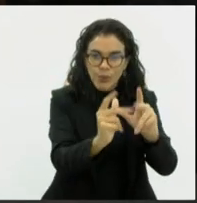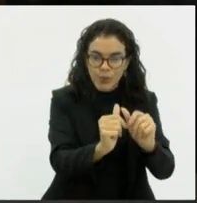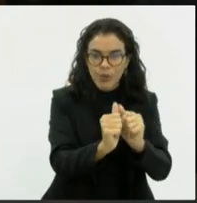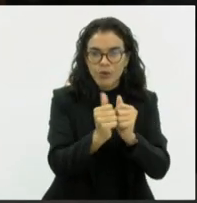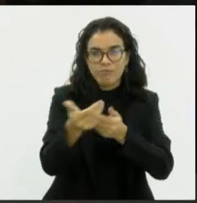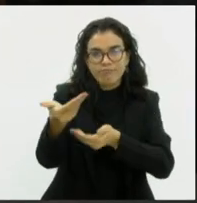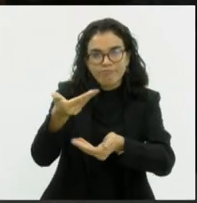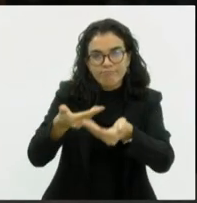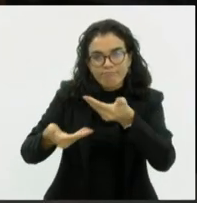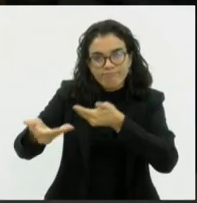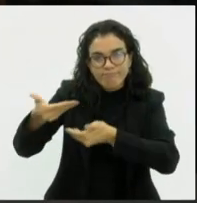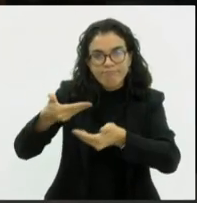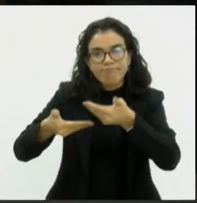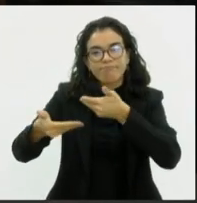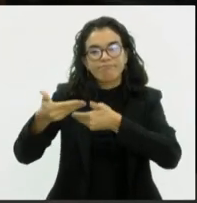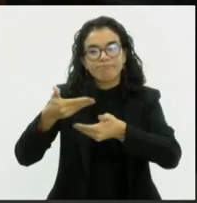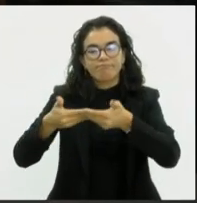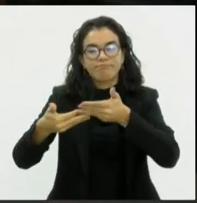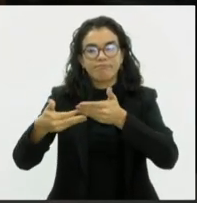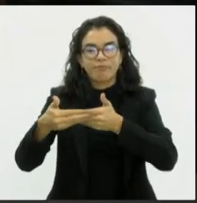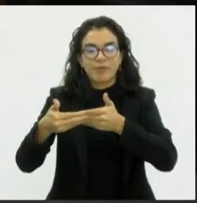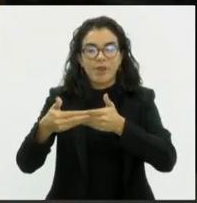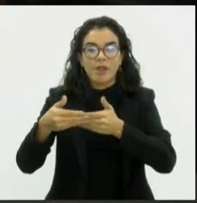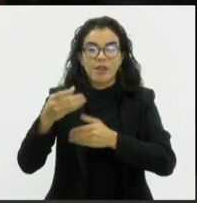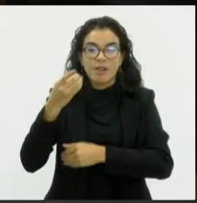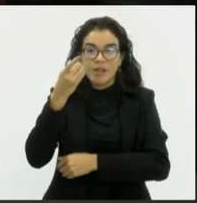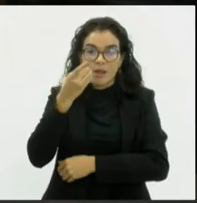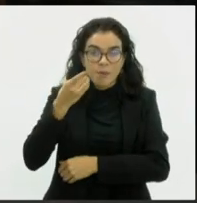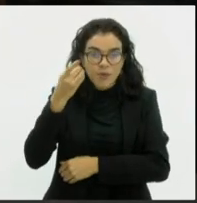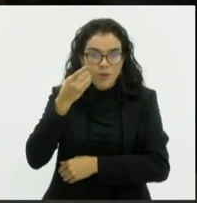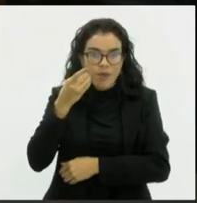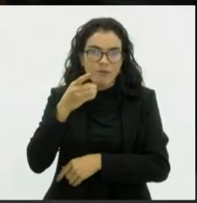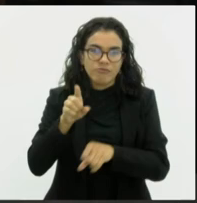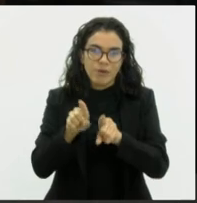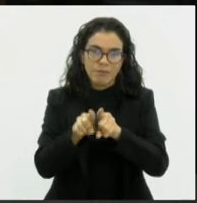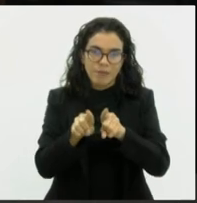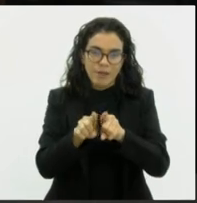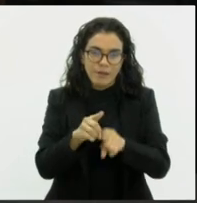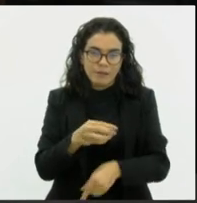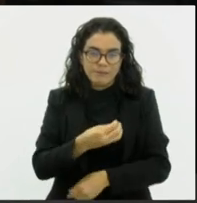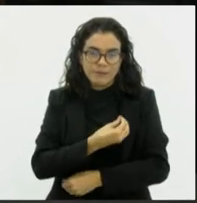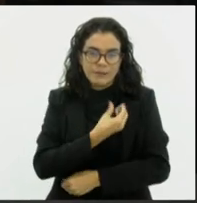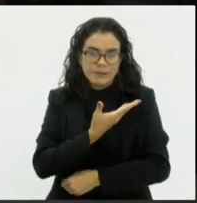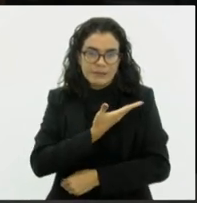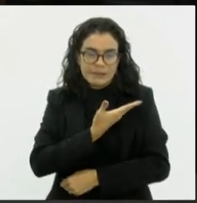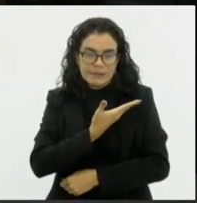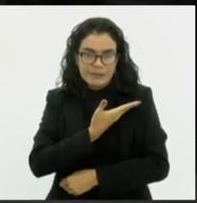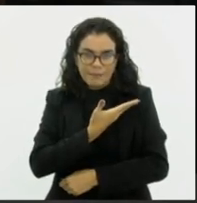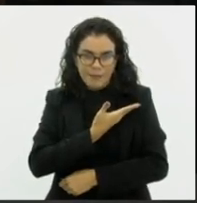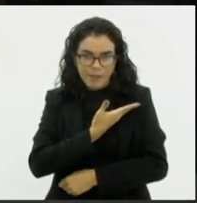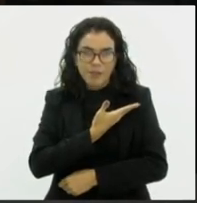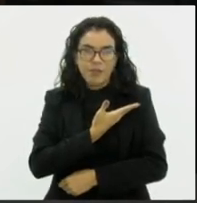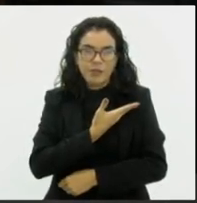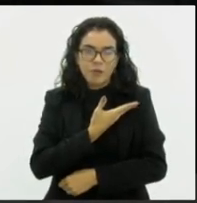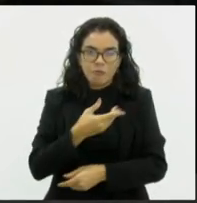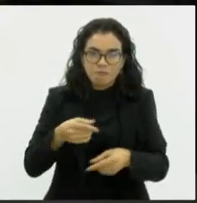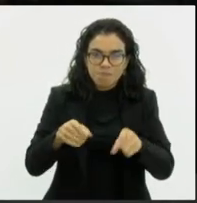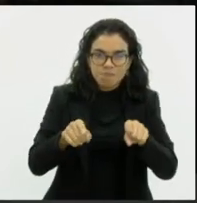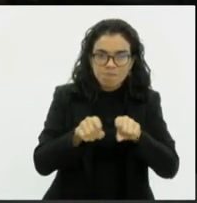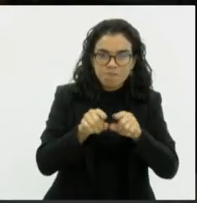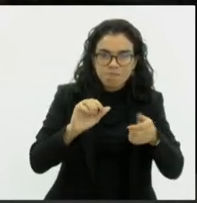nos servimos aqui, ao nosso deputado aqui até presente aqui, nosso amigo eterno, nosso amigo